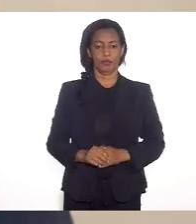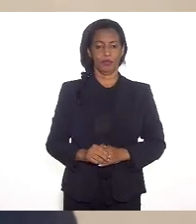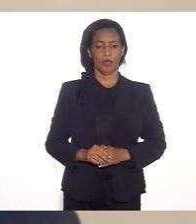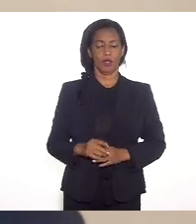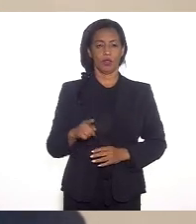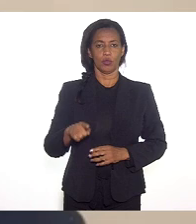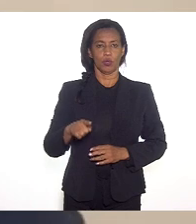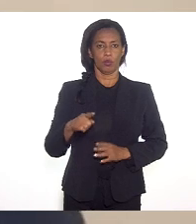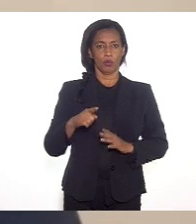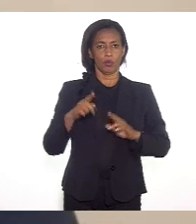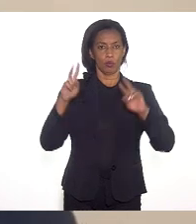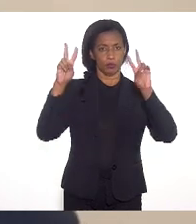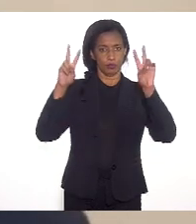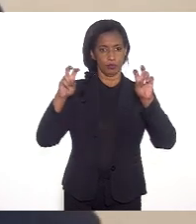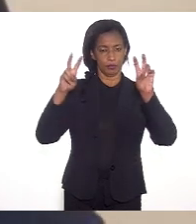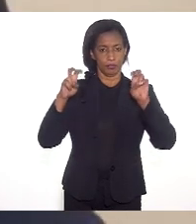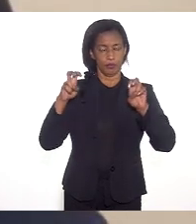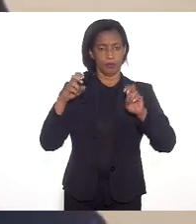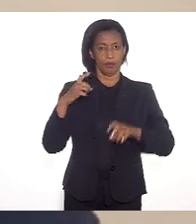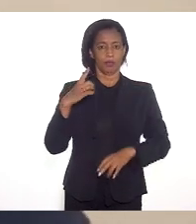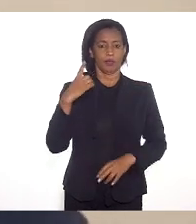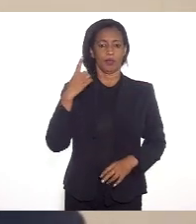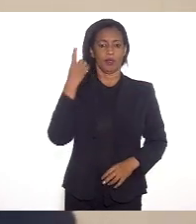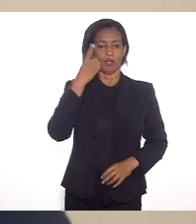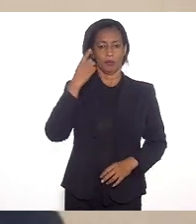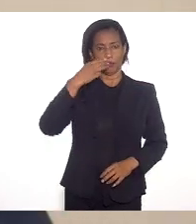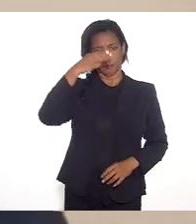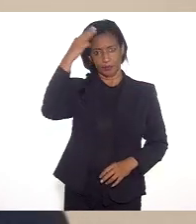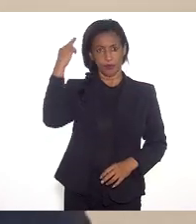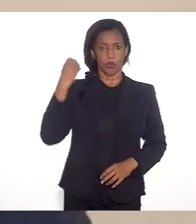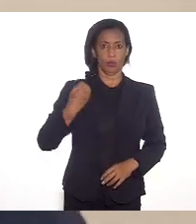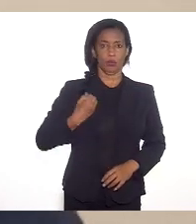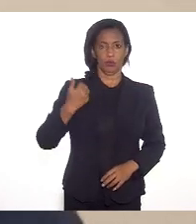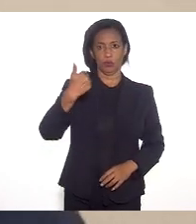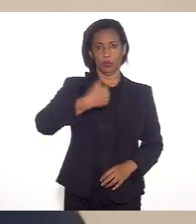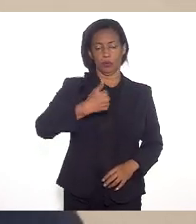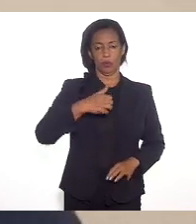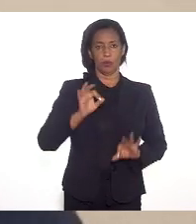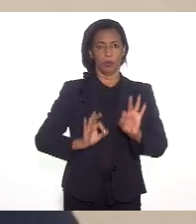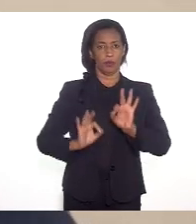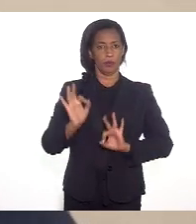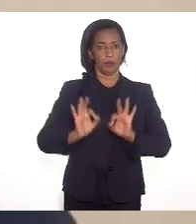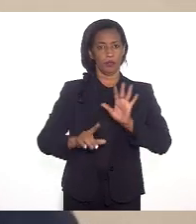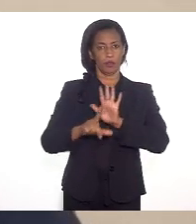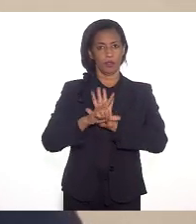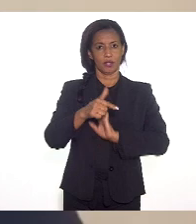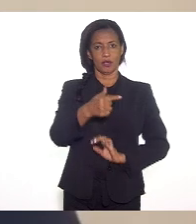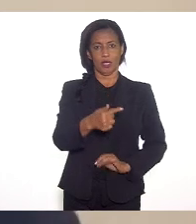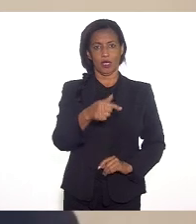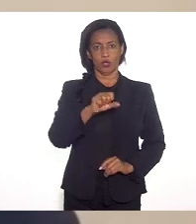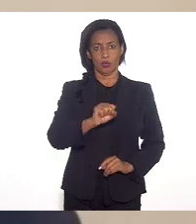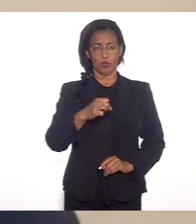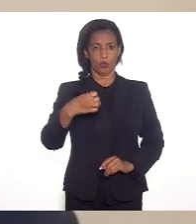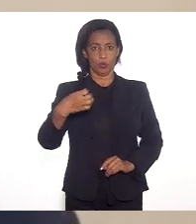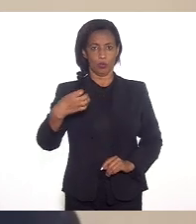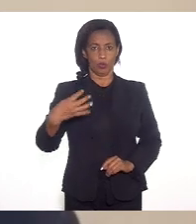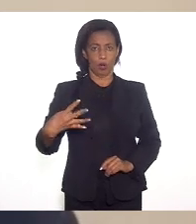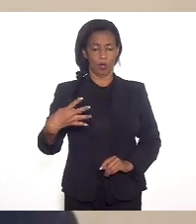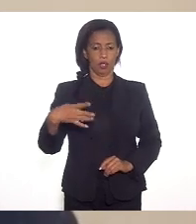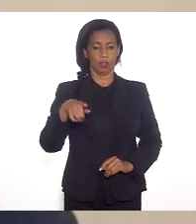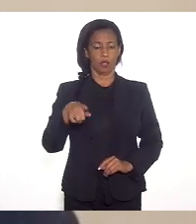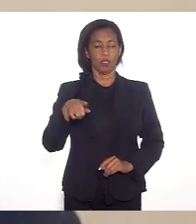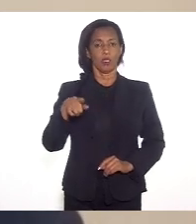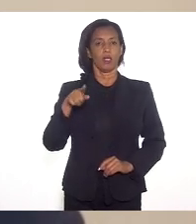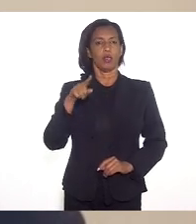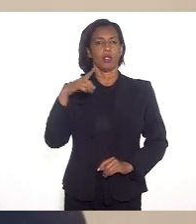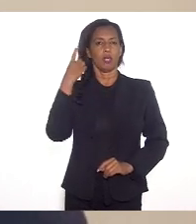do presidente, deputado Márcio Pacheco, número 1 da pauta, projeto de lei 3784 de 2021, autoria deputada